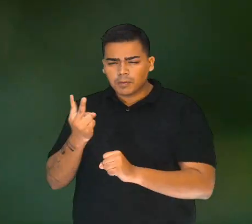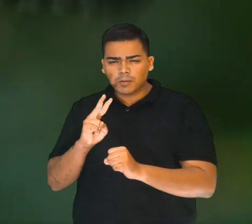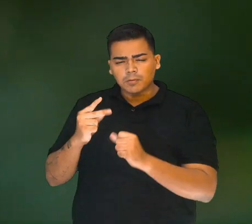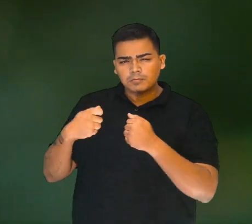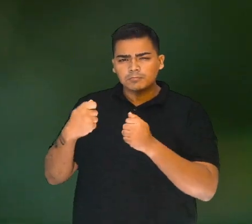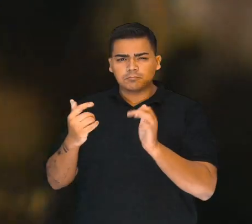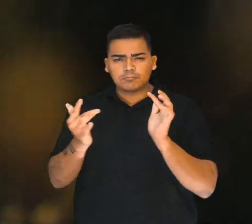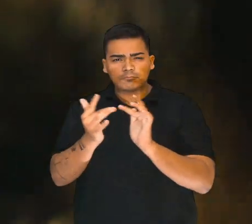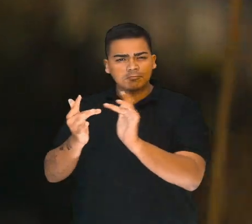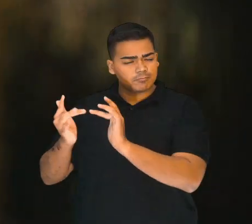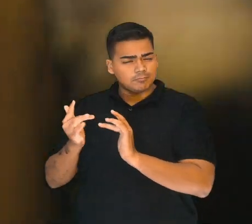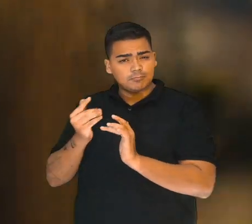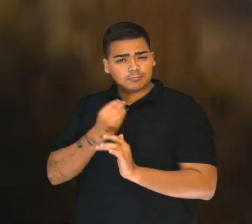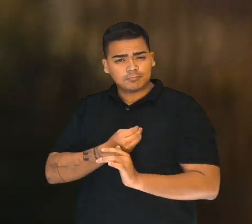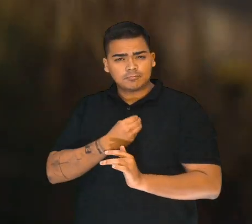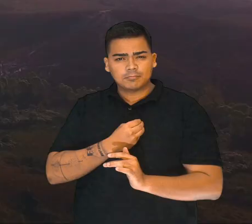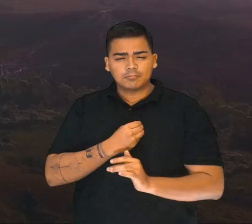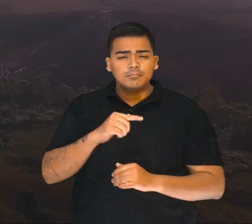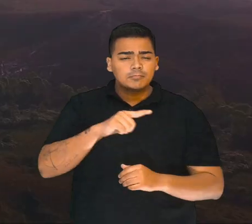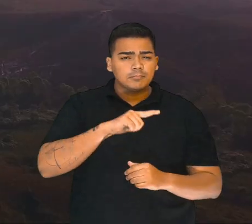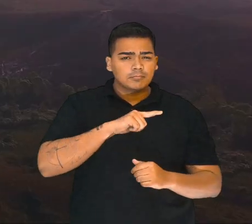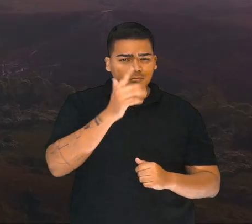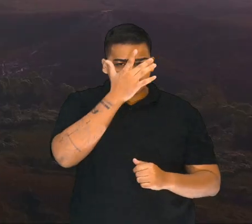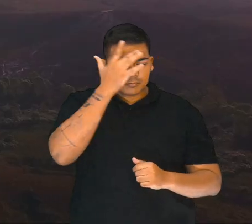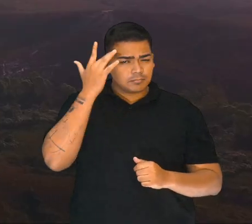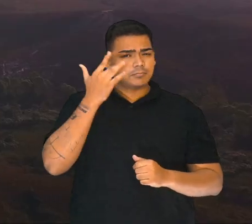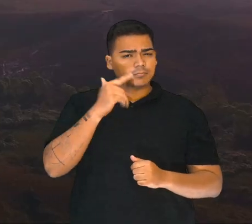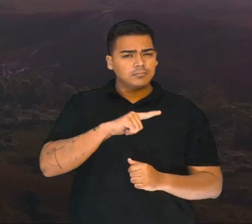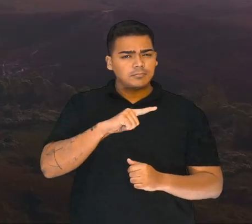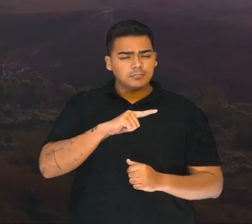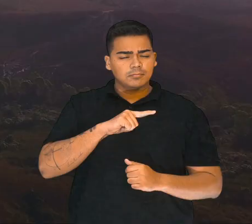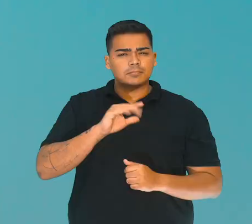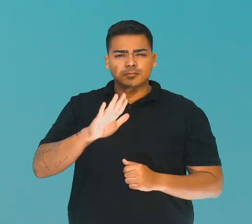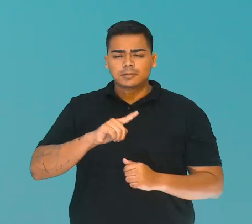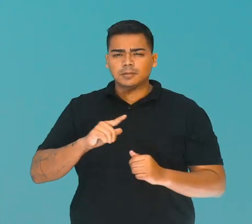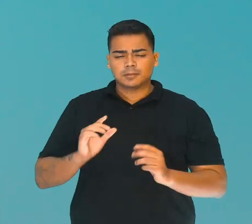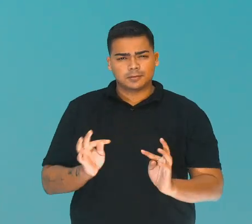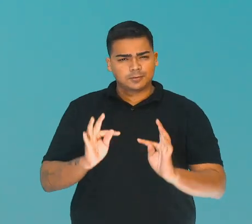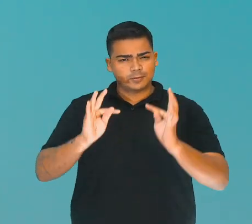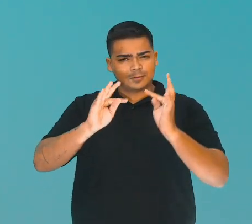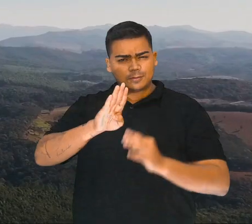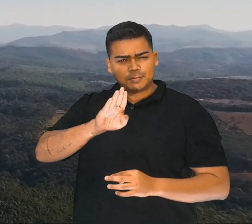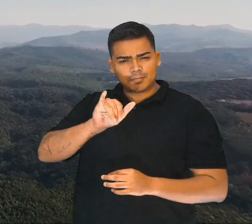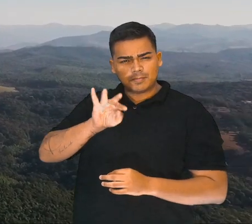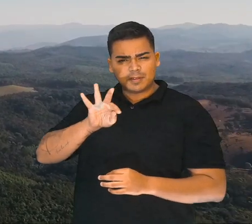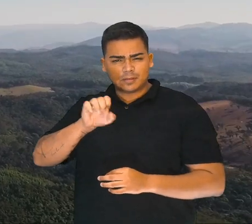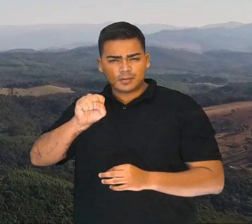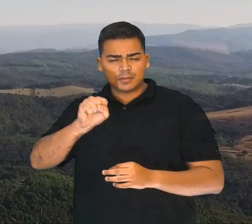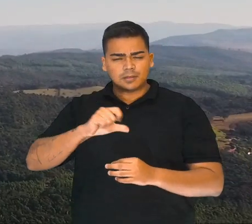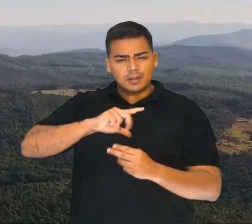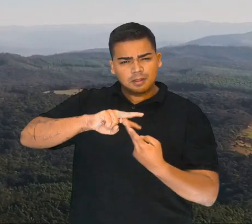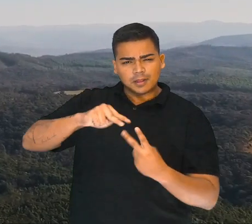da interação entre os seres. Tem gente? Tem. Mas tem tecnologia também. Tem bits, bytes e tem